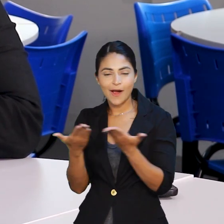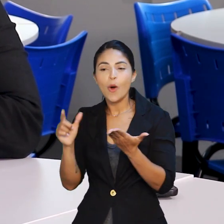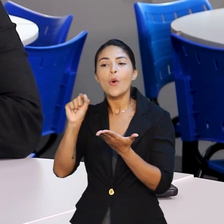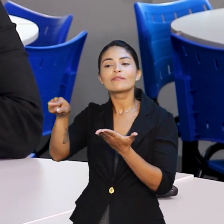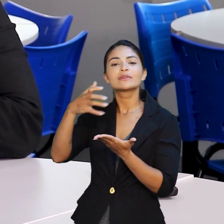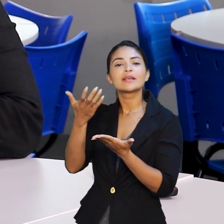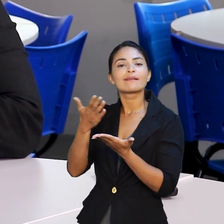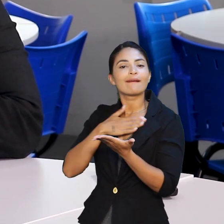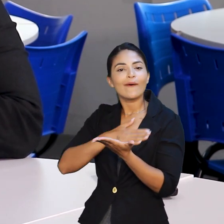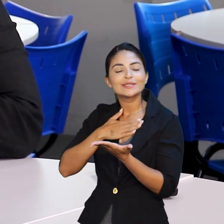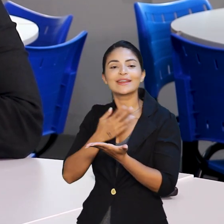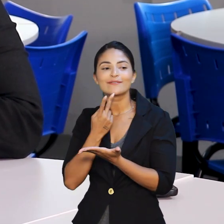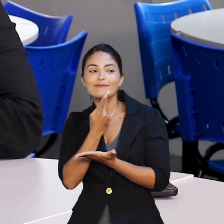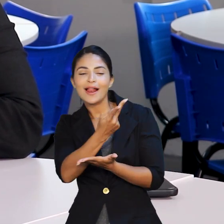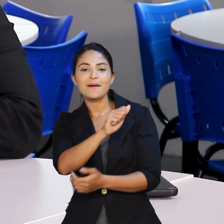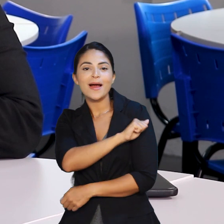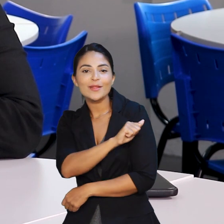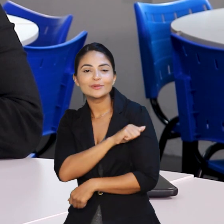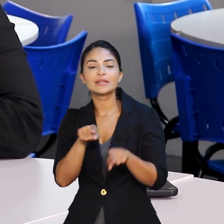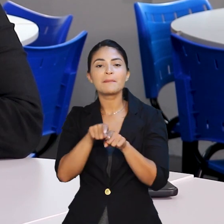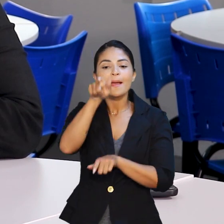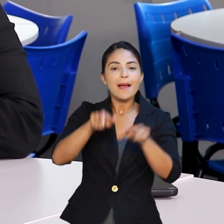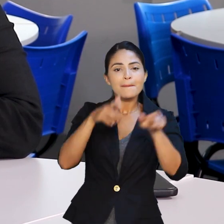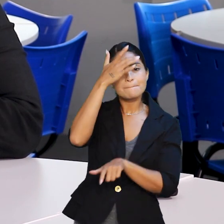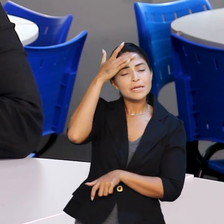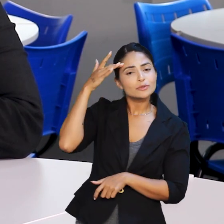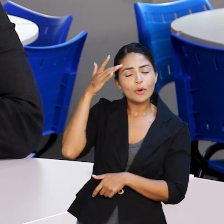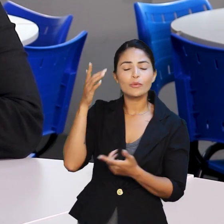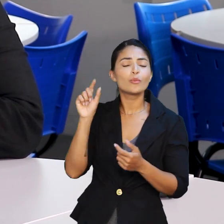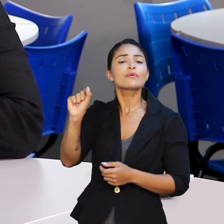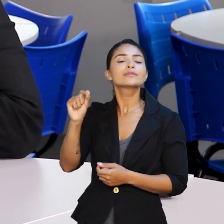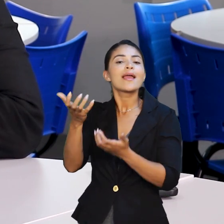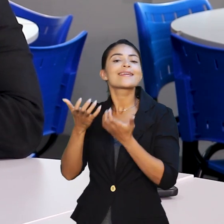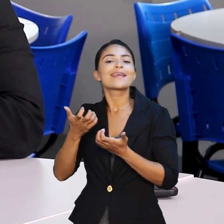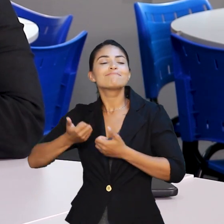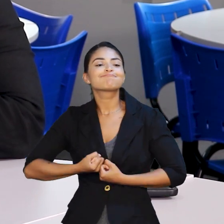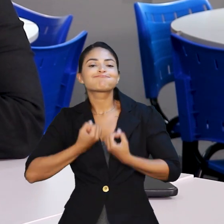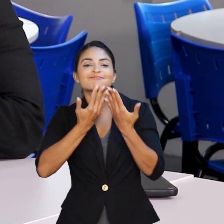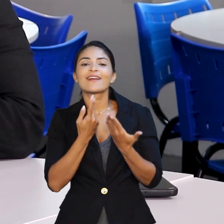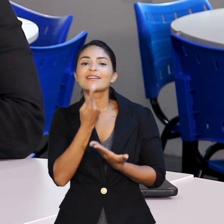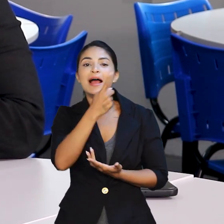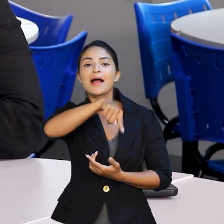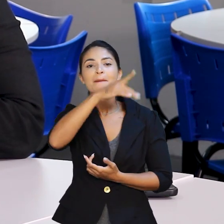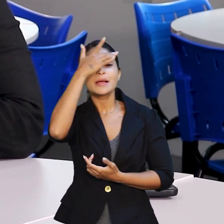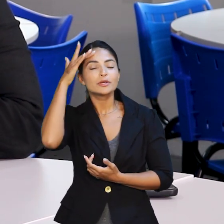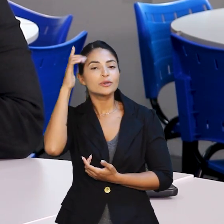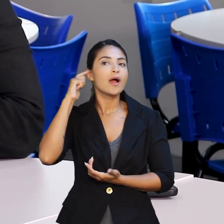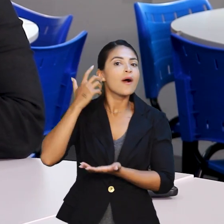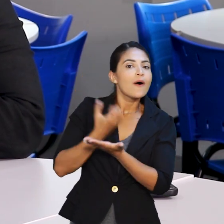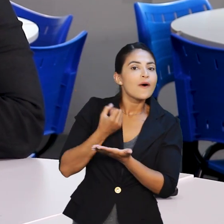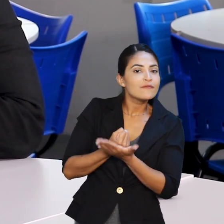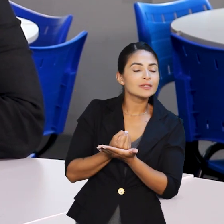os alunos, para as pessoas, para quem... Sei lá, o que você gostaria de dizer para as pessoas que estão ouvindo a gente, que